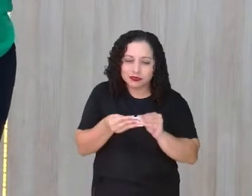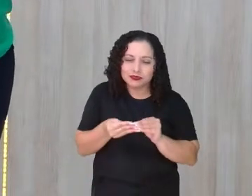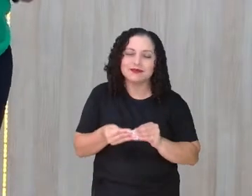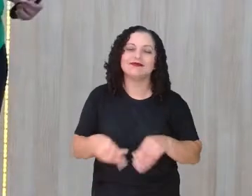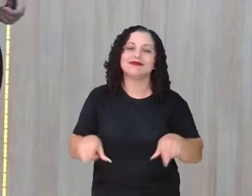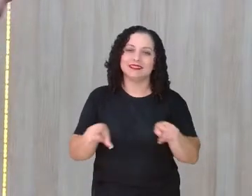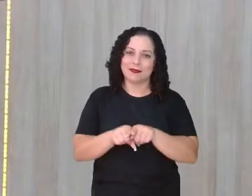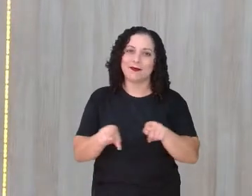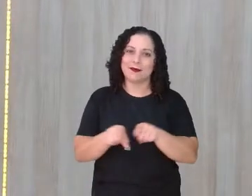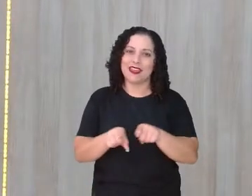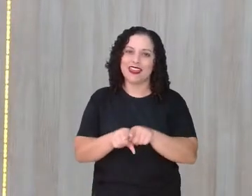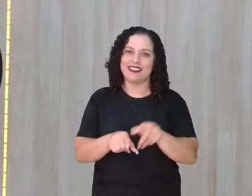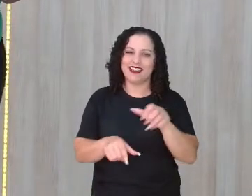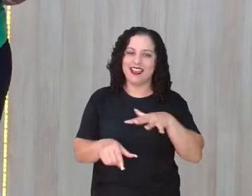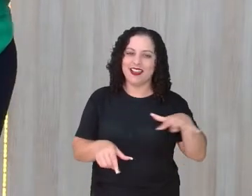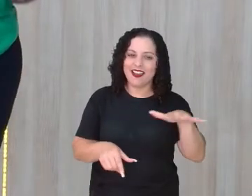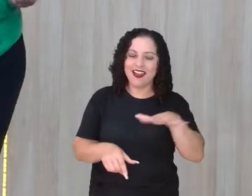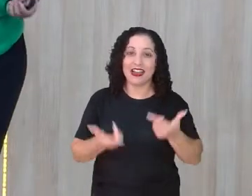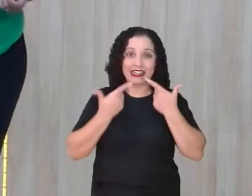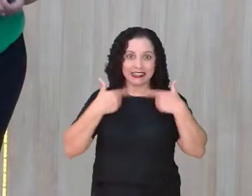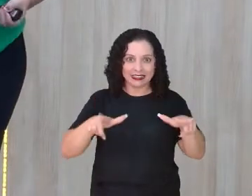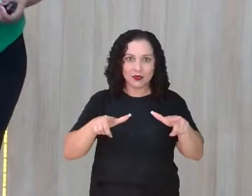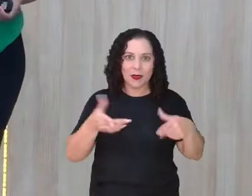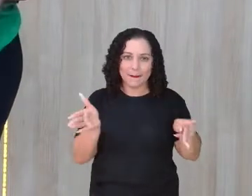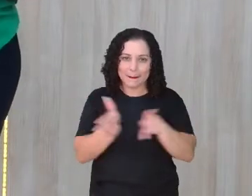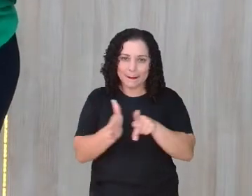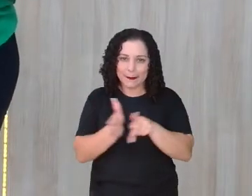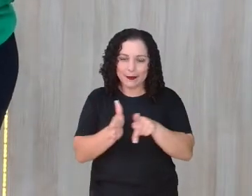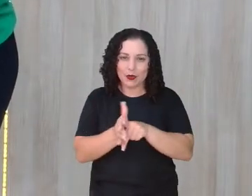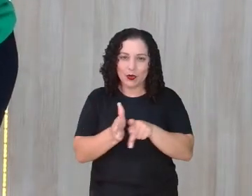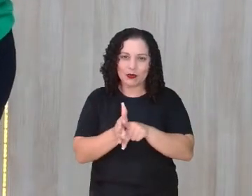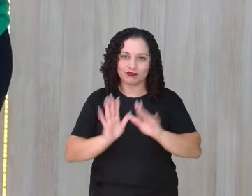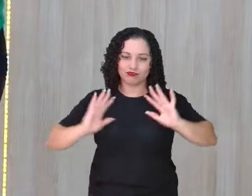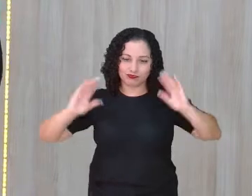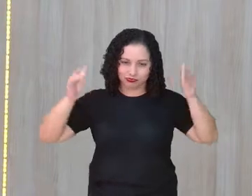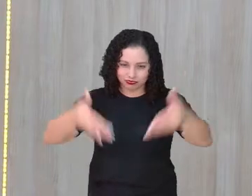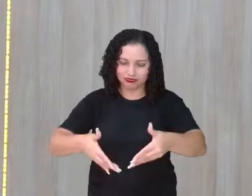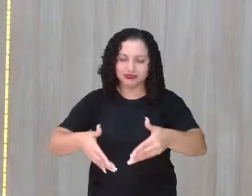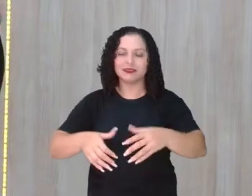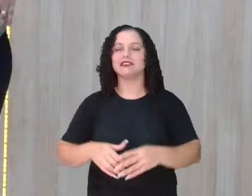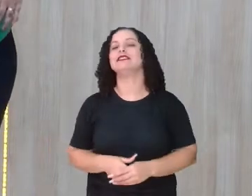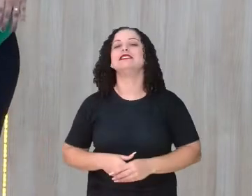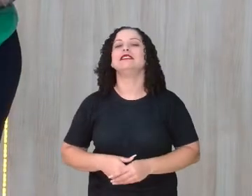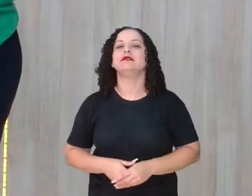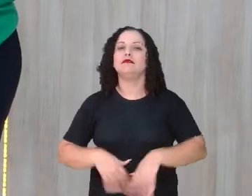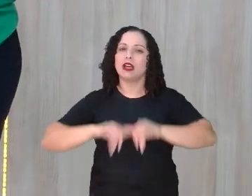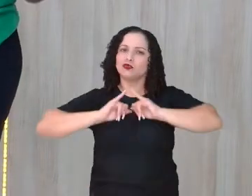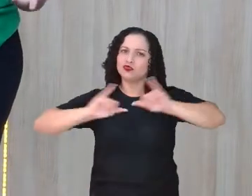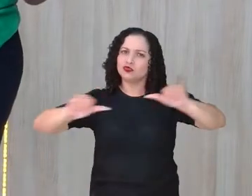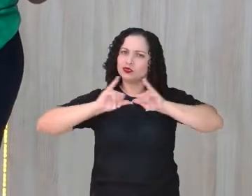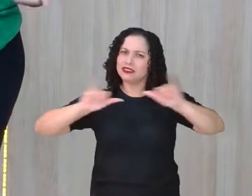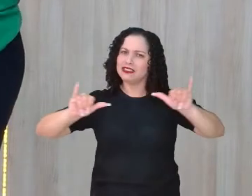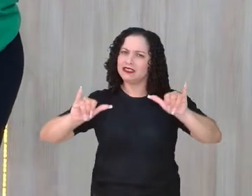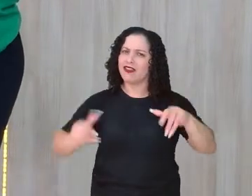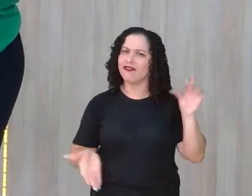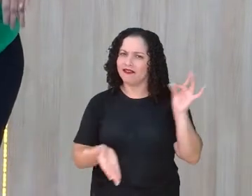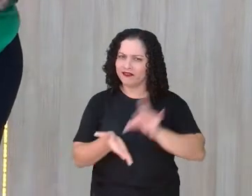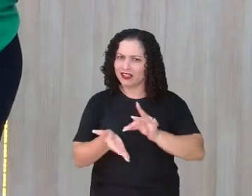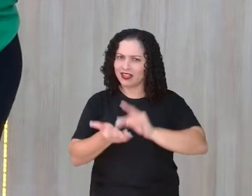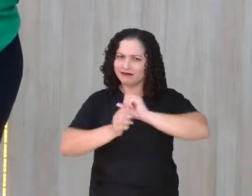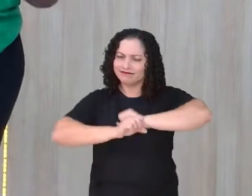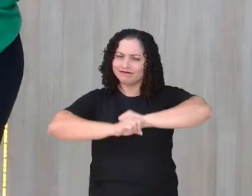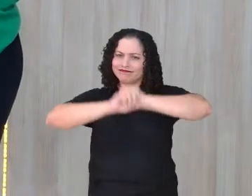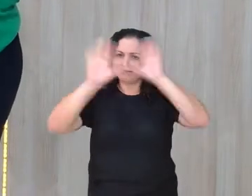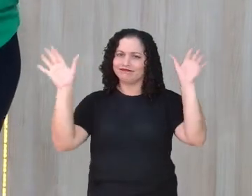aí, né, regional muito forte. E a notícia deixa de ser notícia? Não. Deixa de